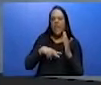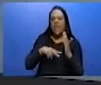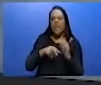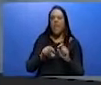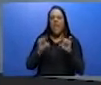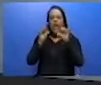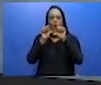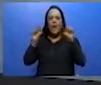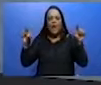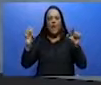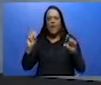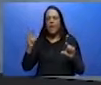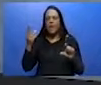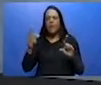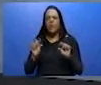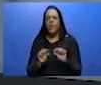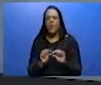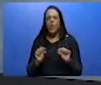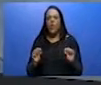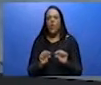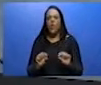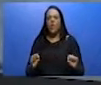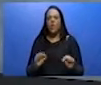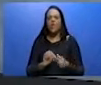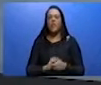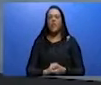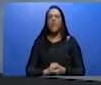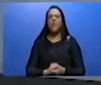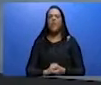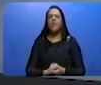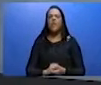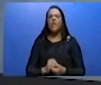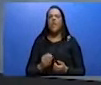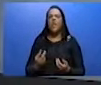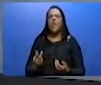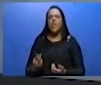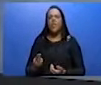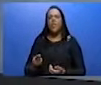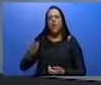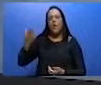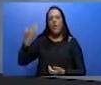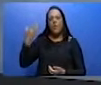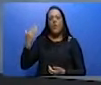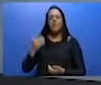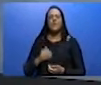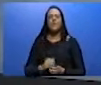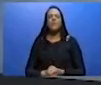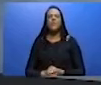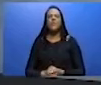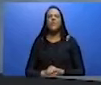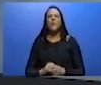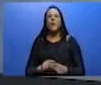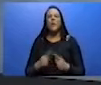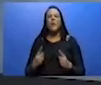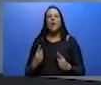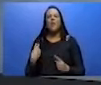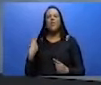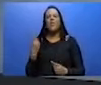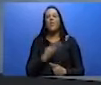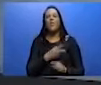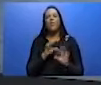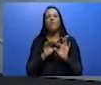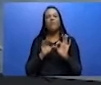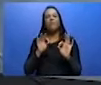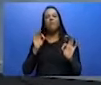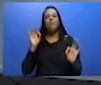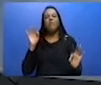lia uma linha, né? Como a gente costumava fazer, cada professor da sua maneira. Como estamos longe, eu preciso